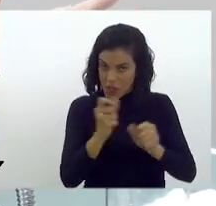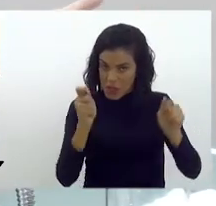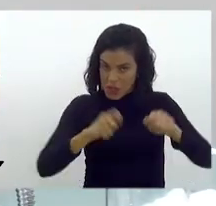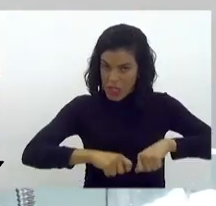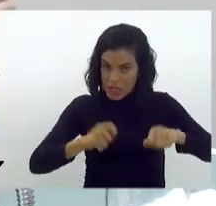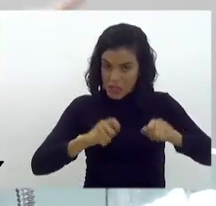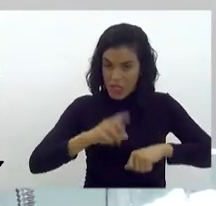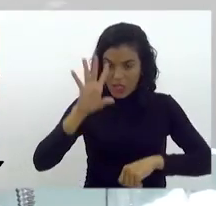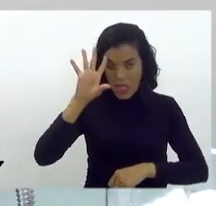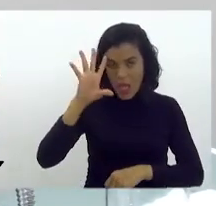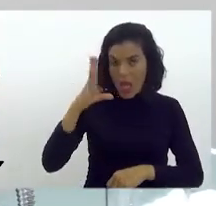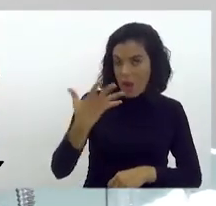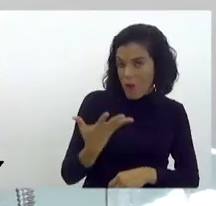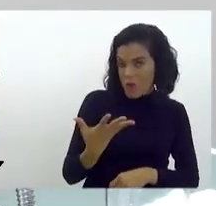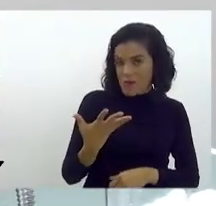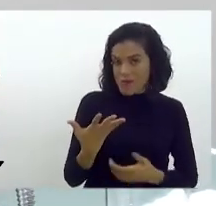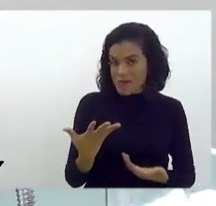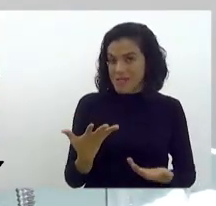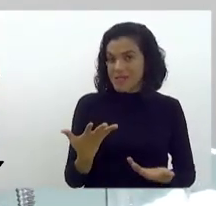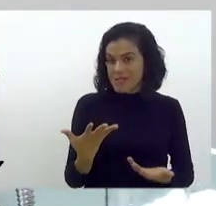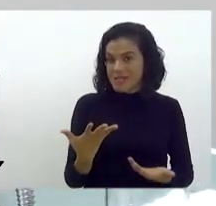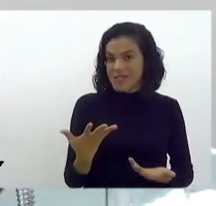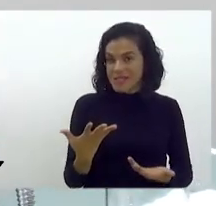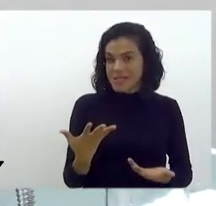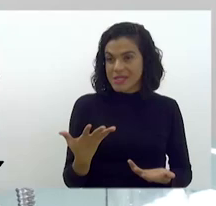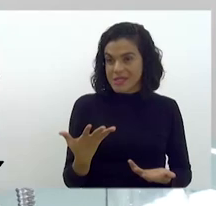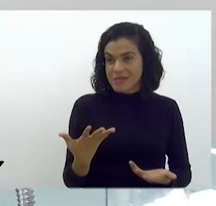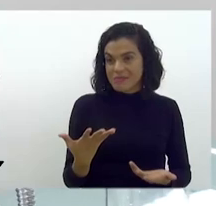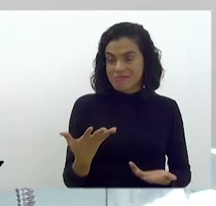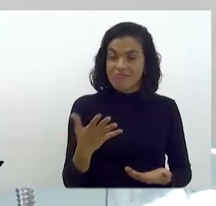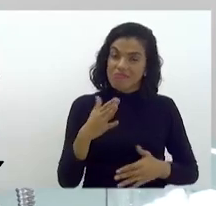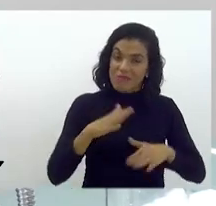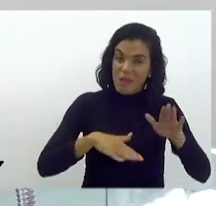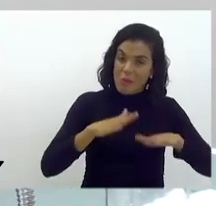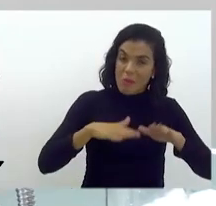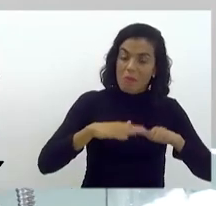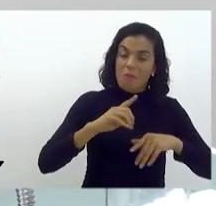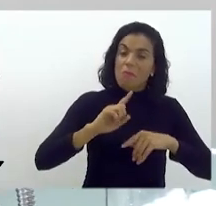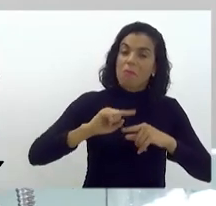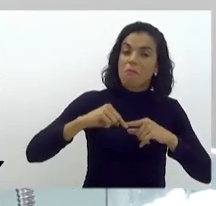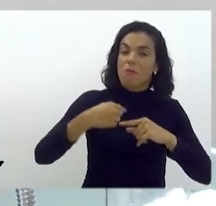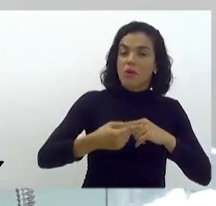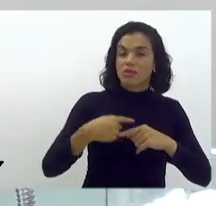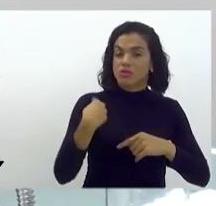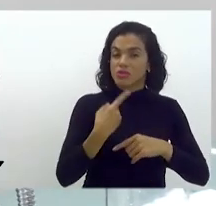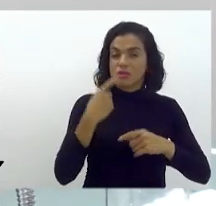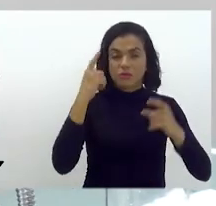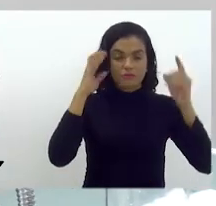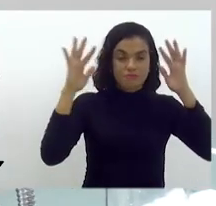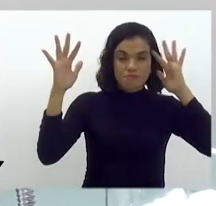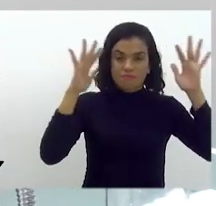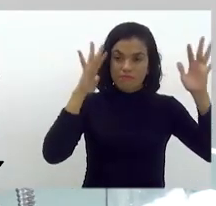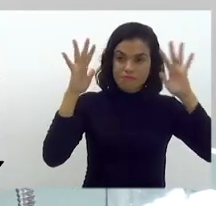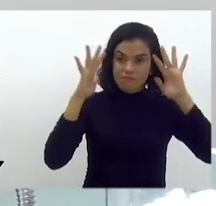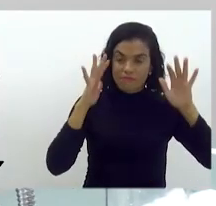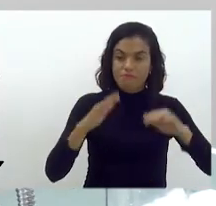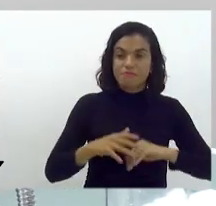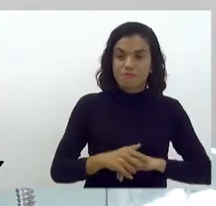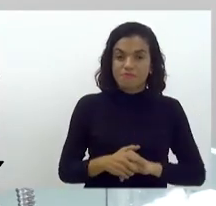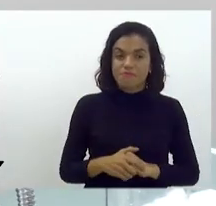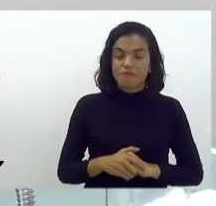concluir essa investigação acho que vale a pena depois deputada índio a gente pensar como sugestão nessas